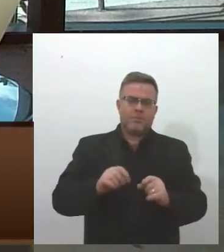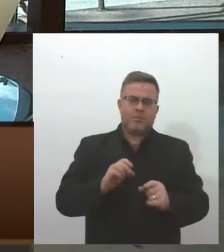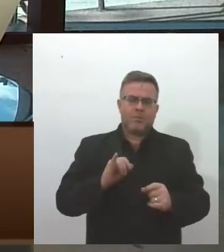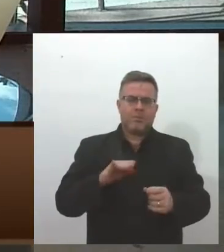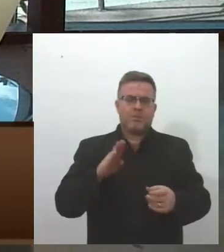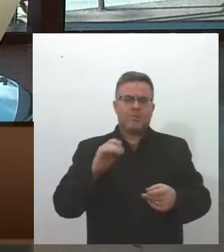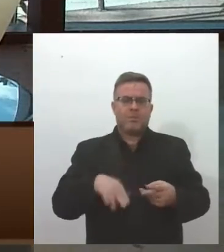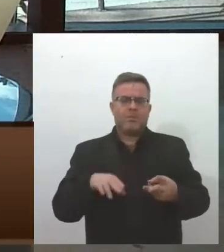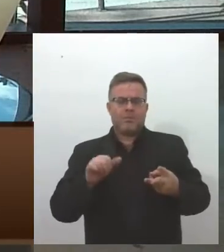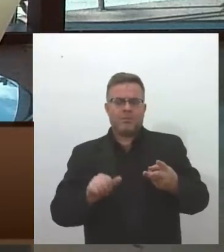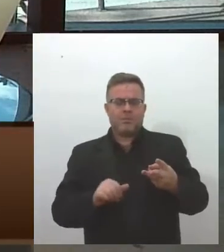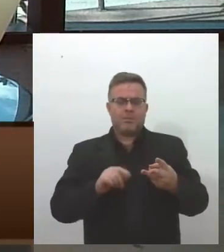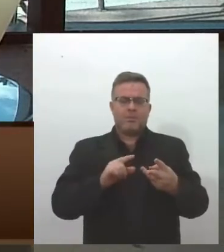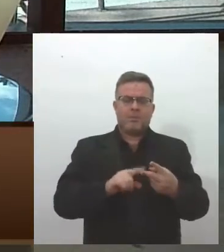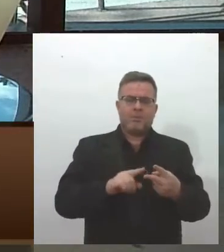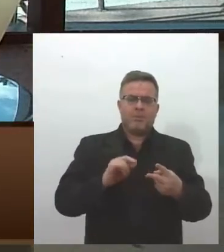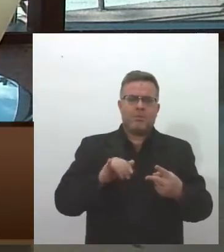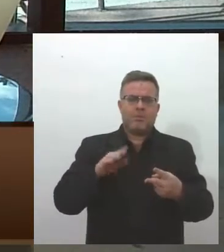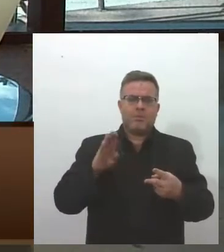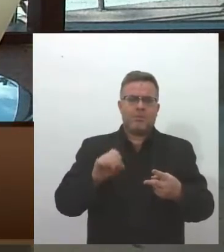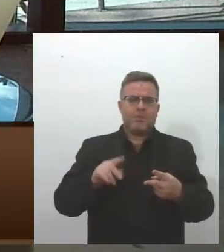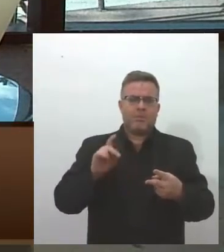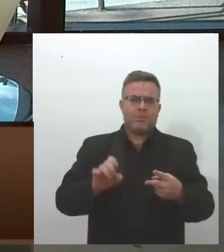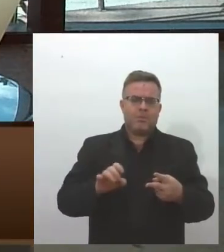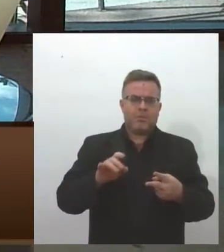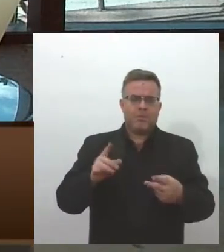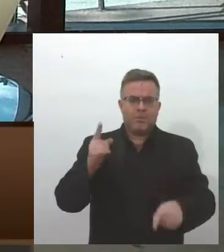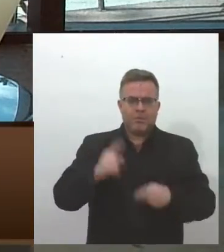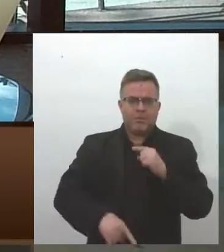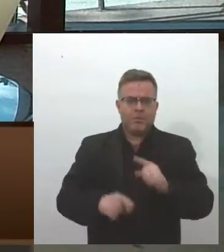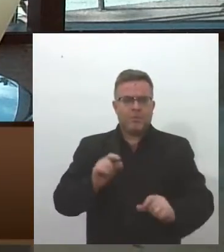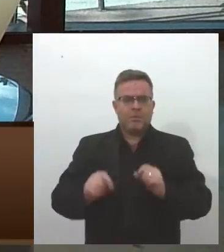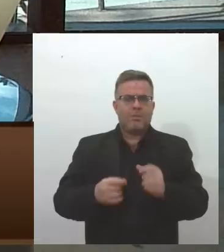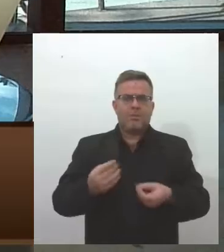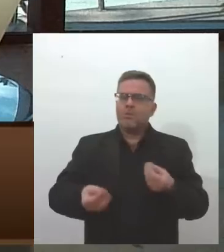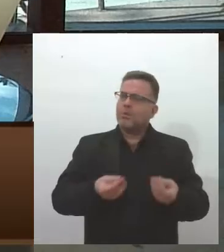seriam essas barreiras legais que têm impedido avançar essa discussão?